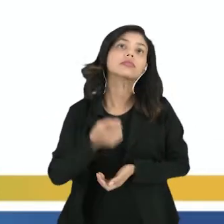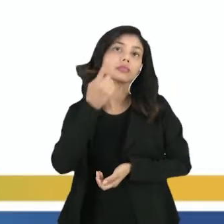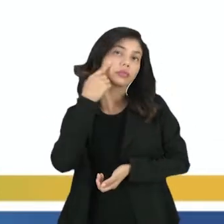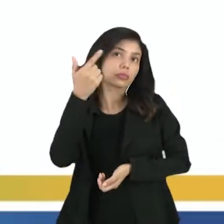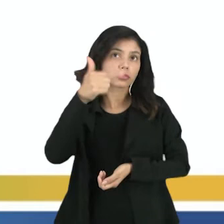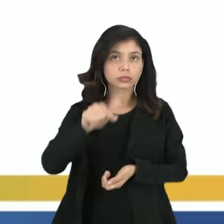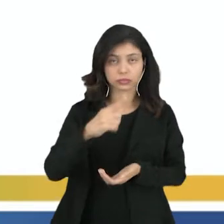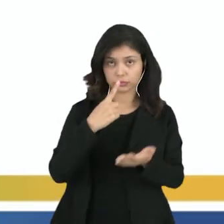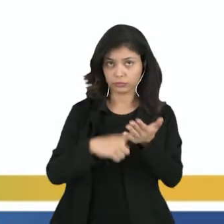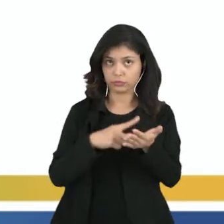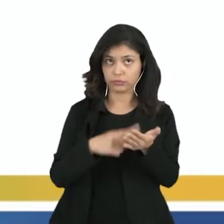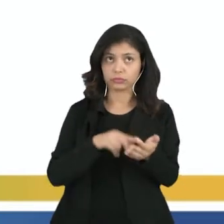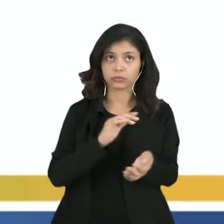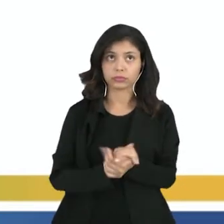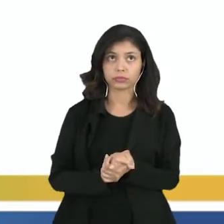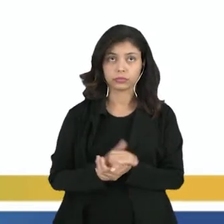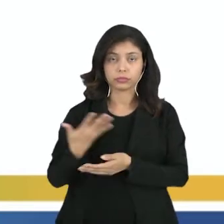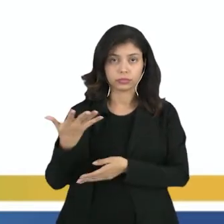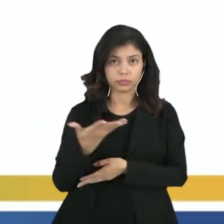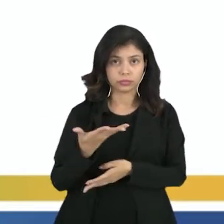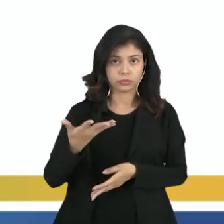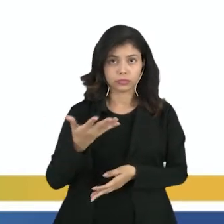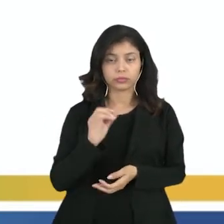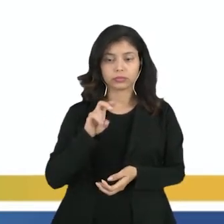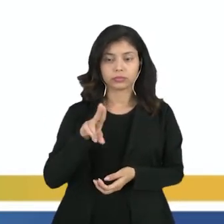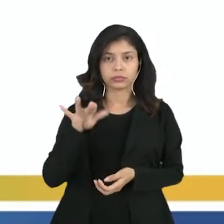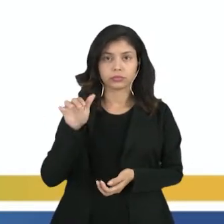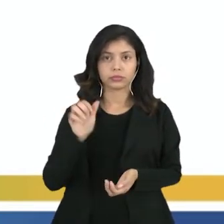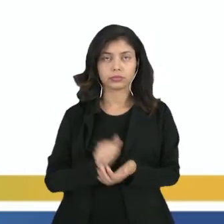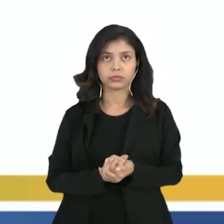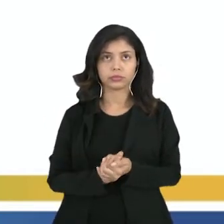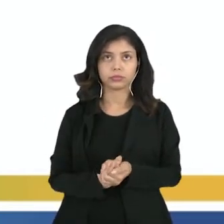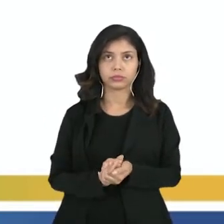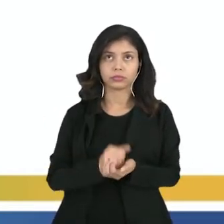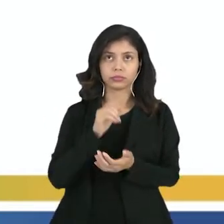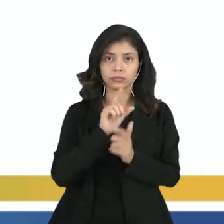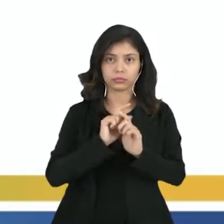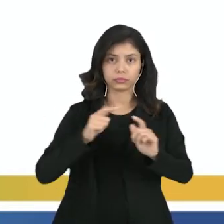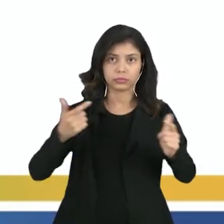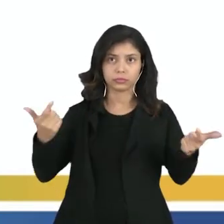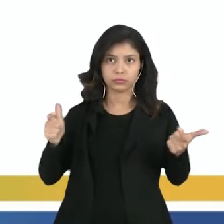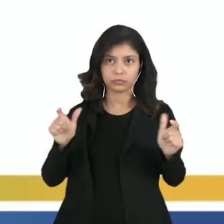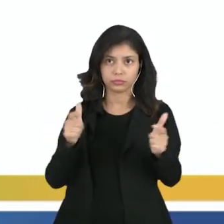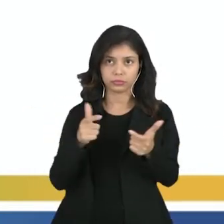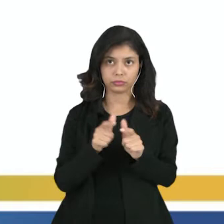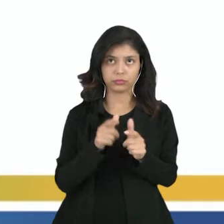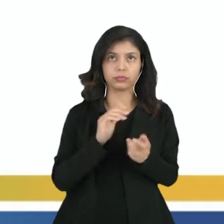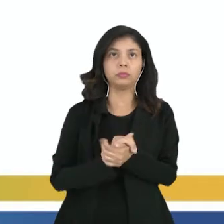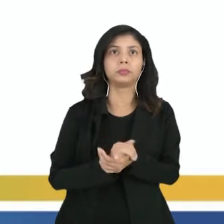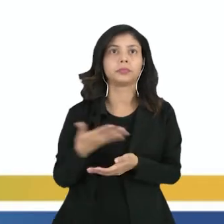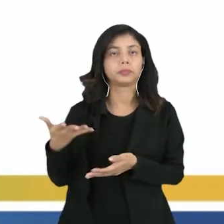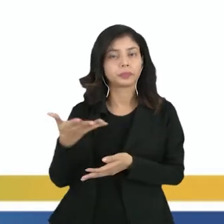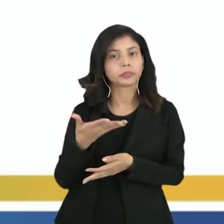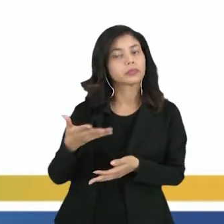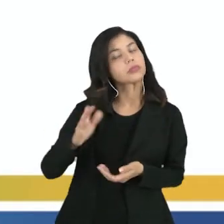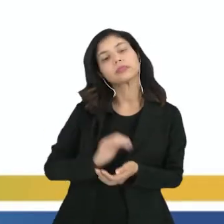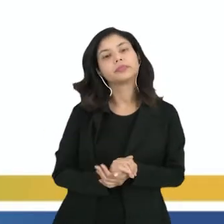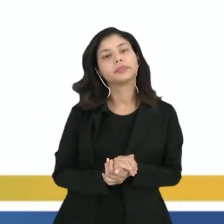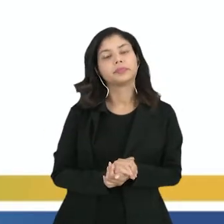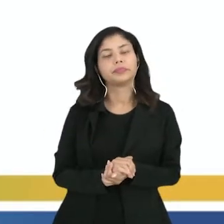novo, a condição dela está na base. Uma função decrescente, ela tem a base do logaritmo